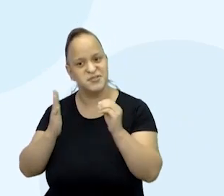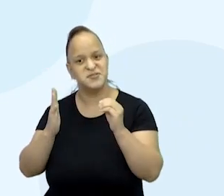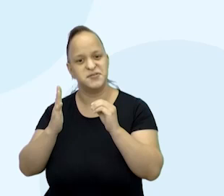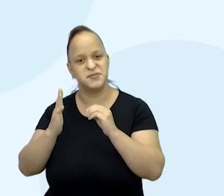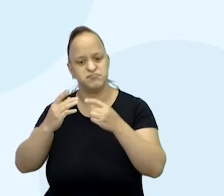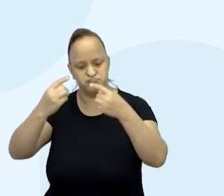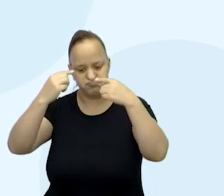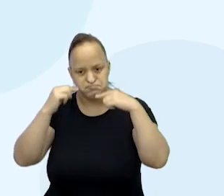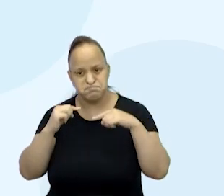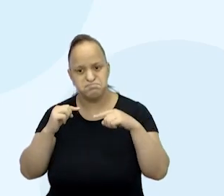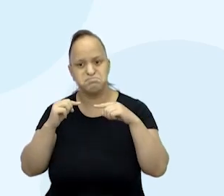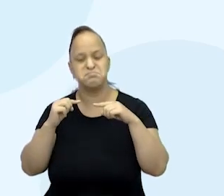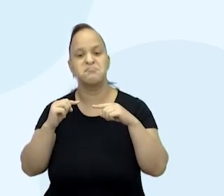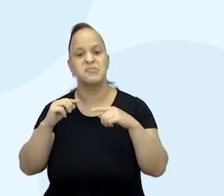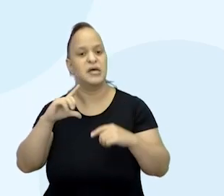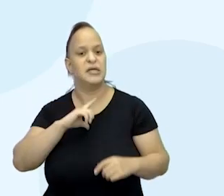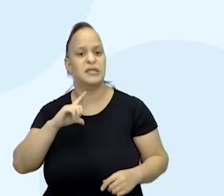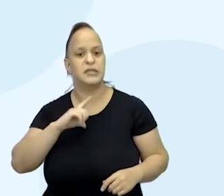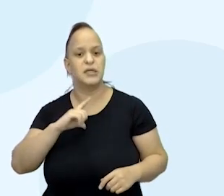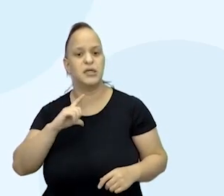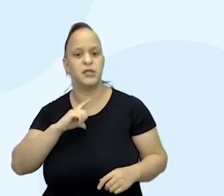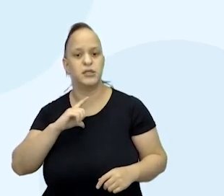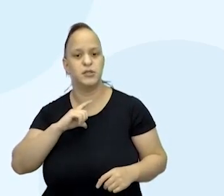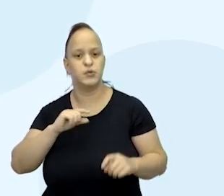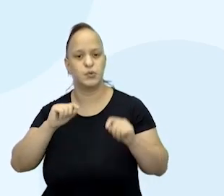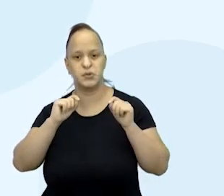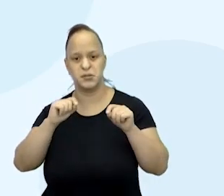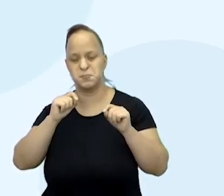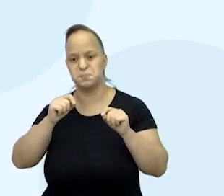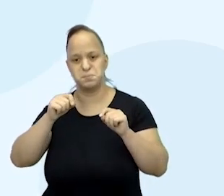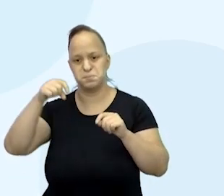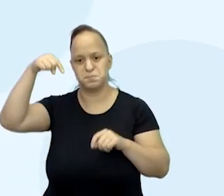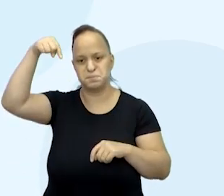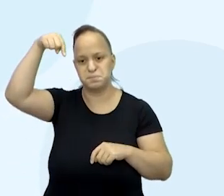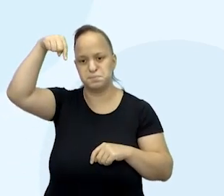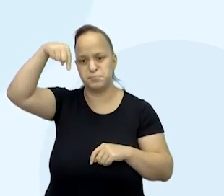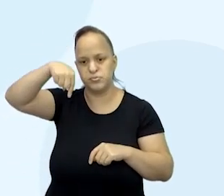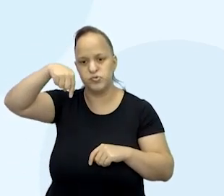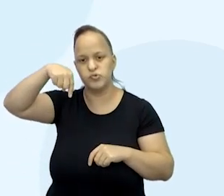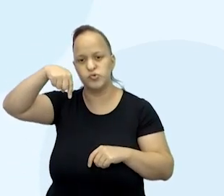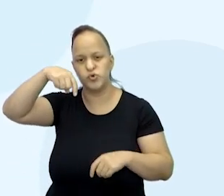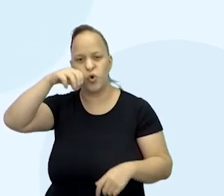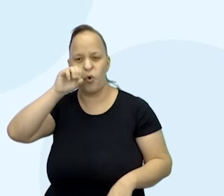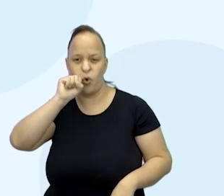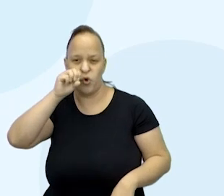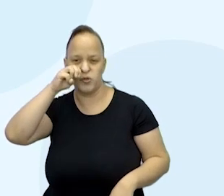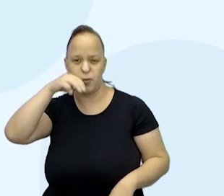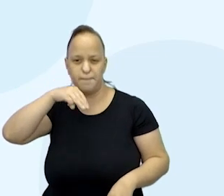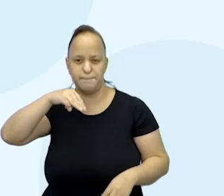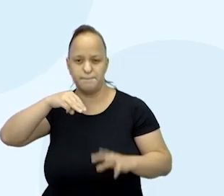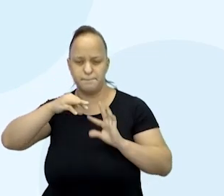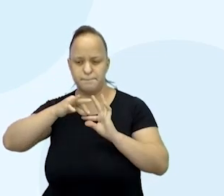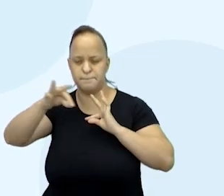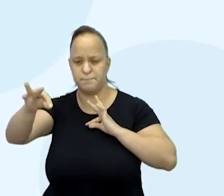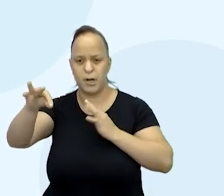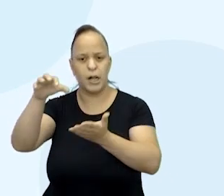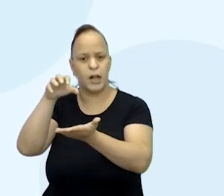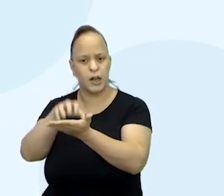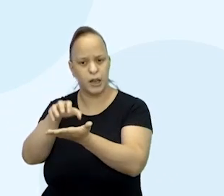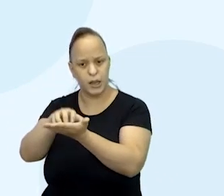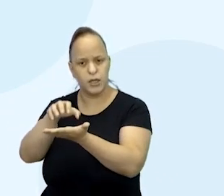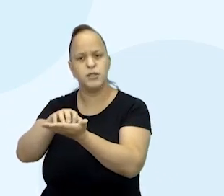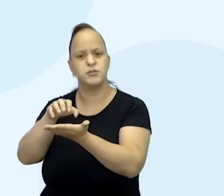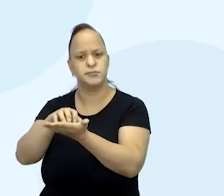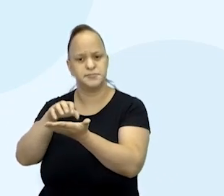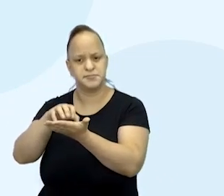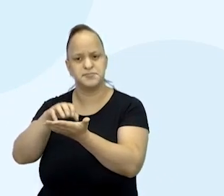aí nós temos a localização, nós temos uma setinha que aponta a 8 minutos do centro da cidade. Então o Jardim